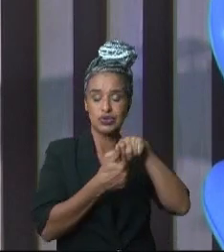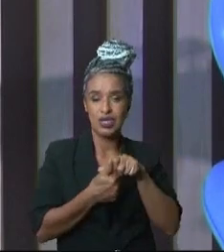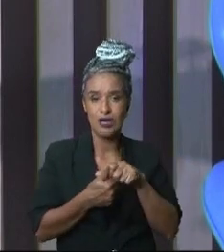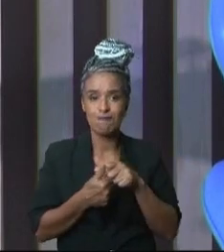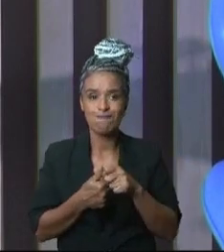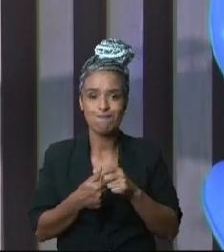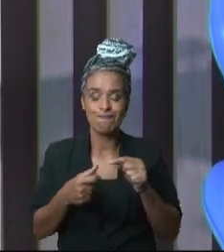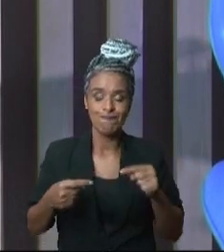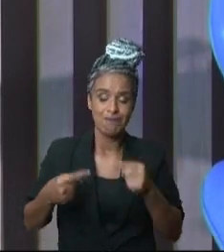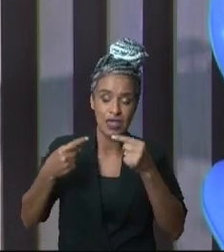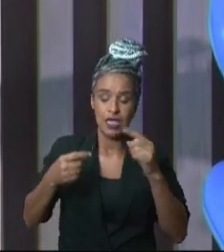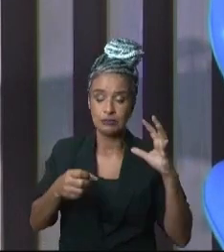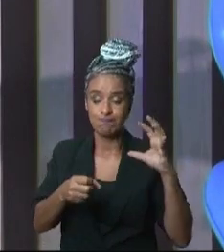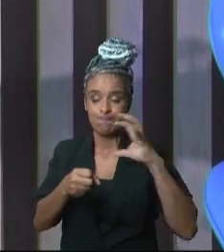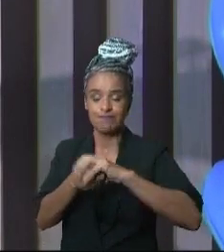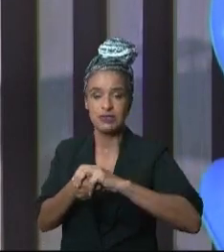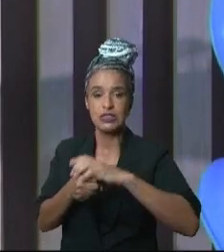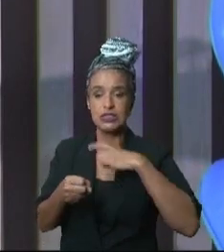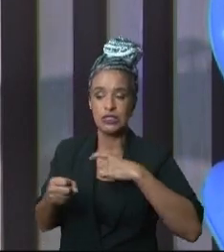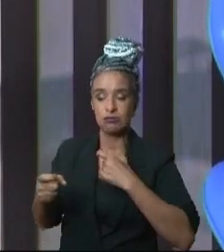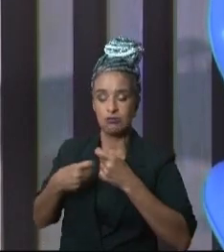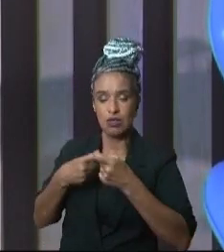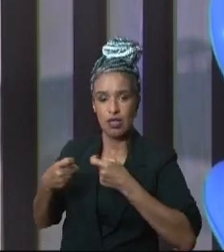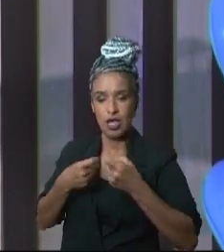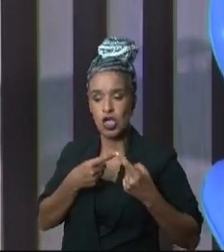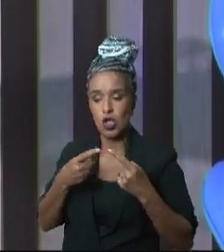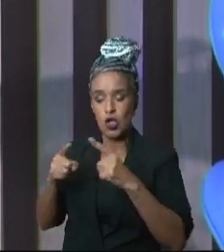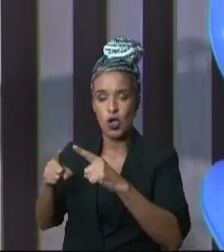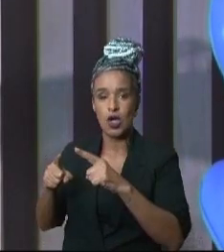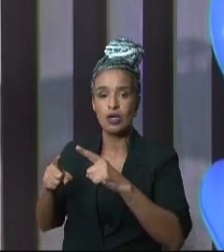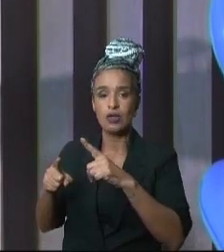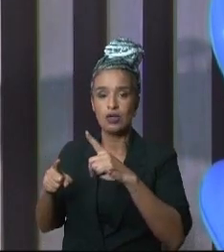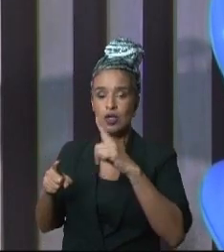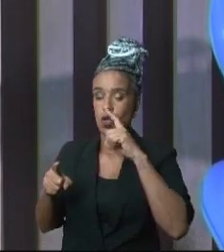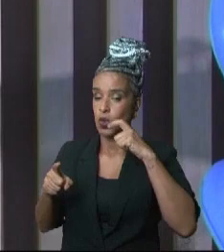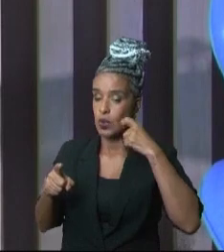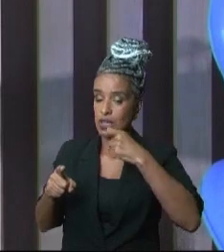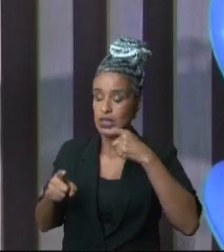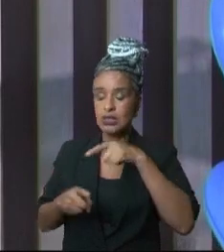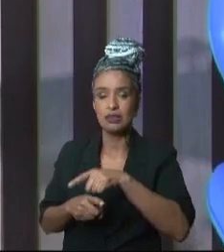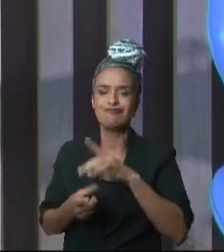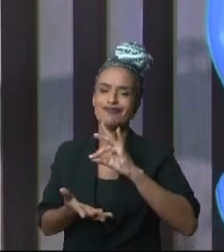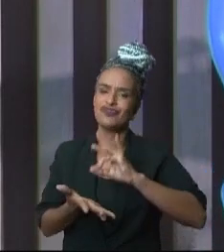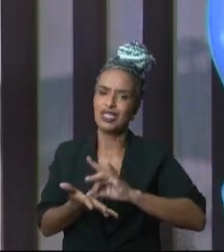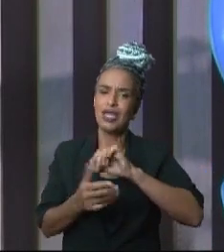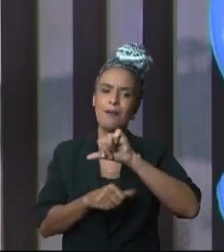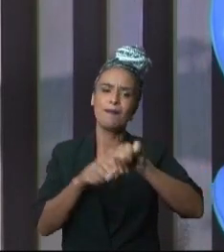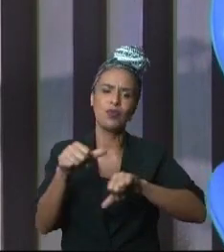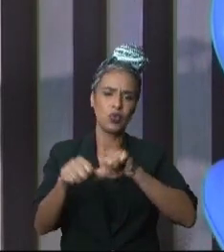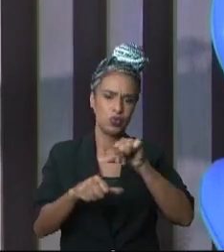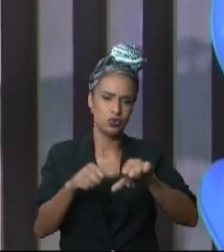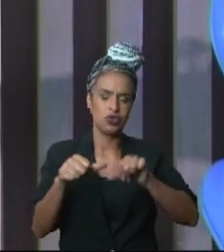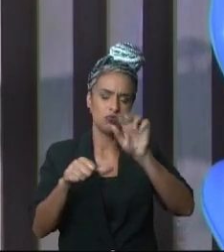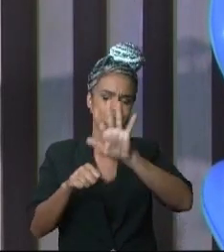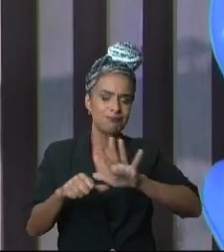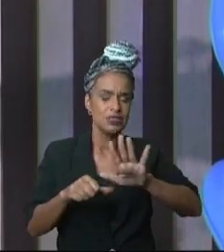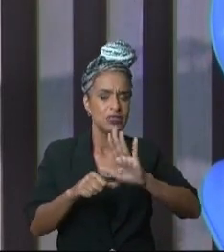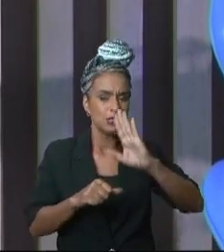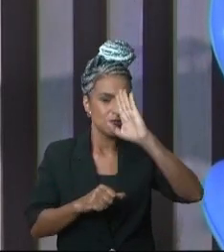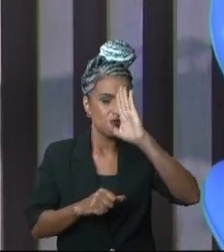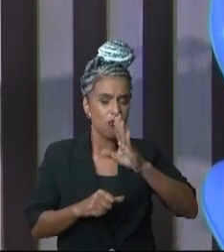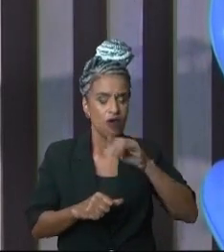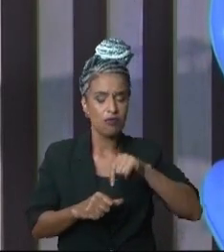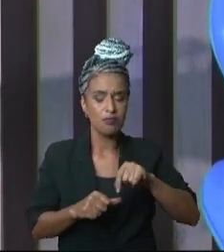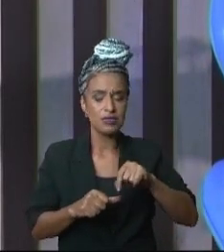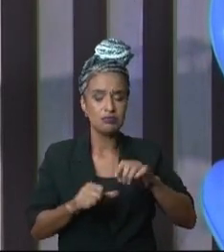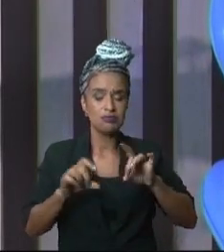A agressão brutal e provocada contra a Ucrânia realmente mudou tudo, especialmente na OTAN. Tem